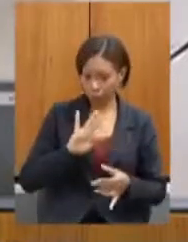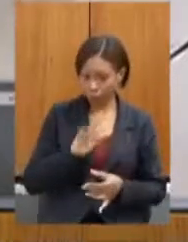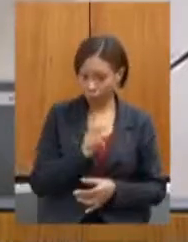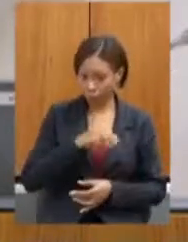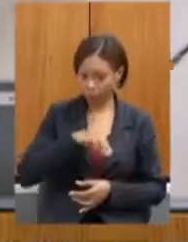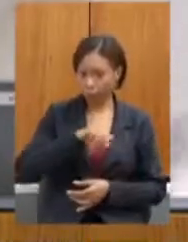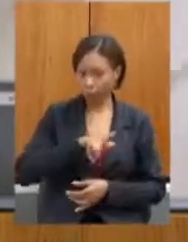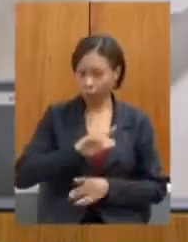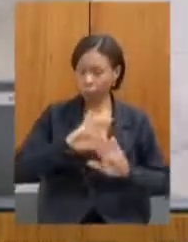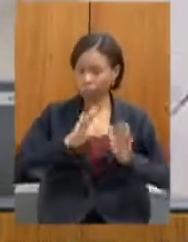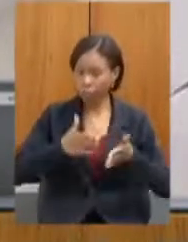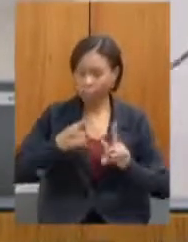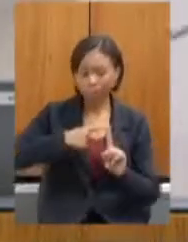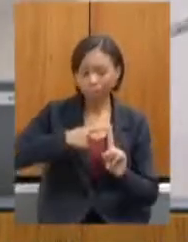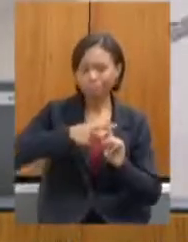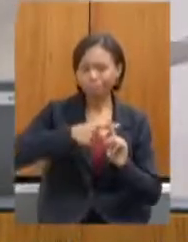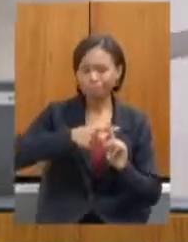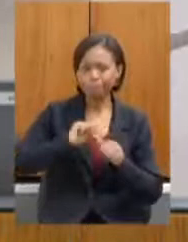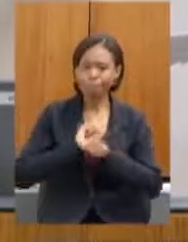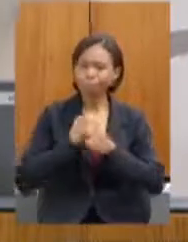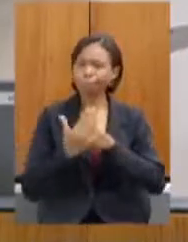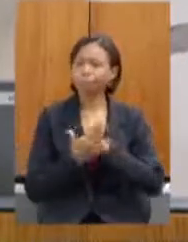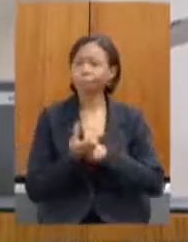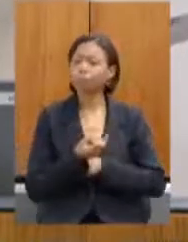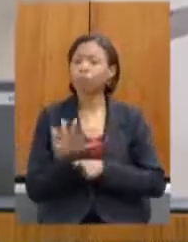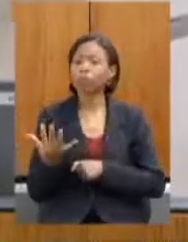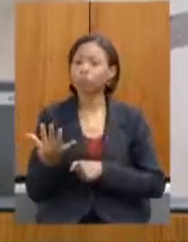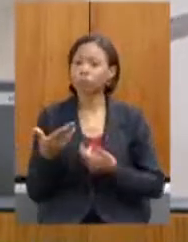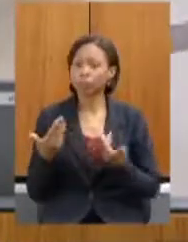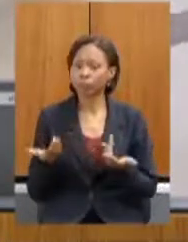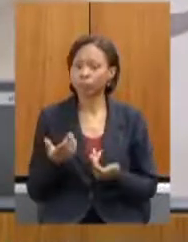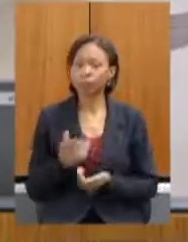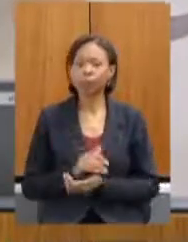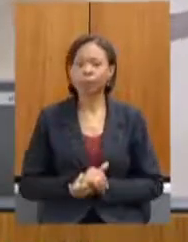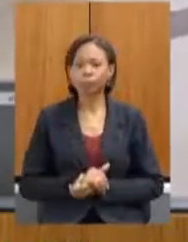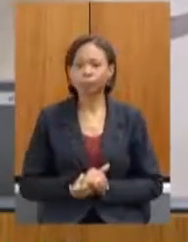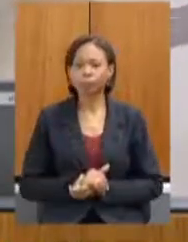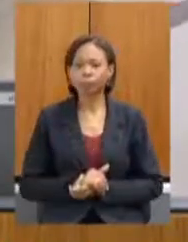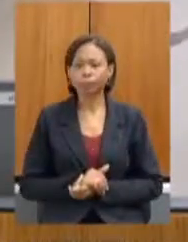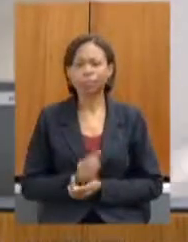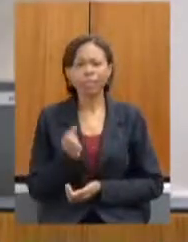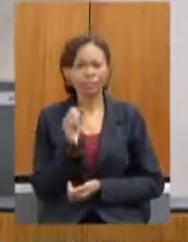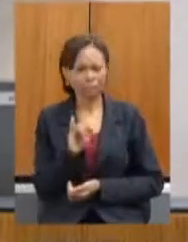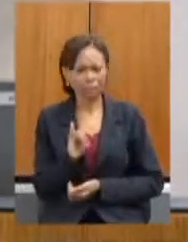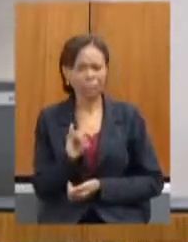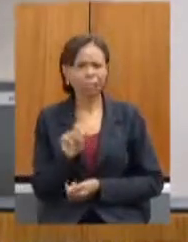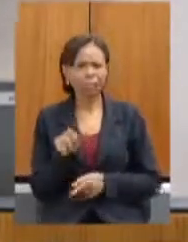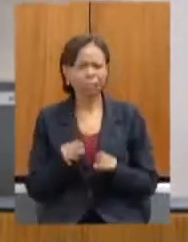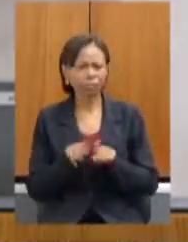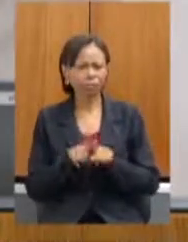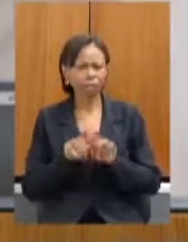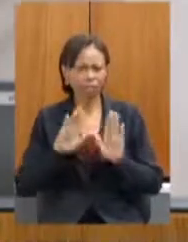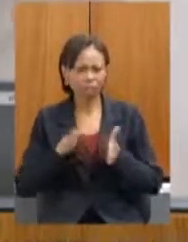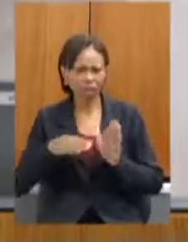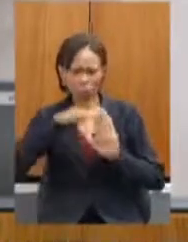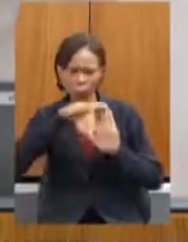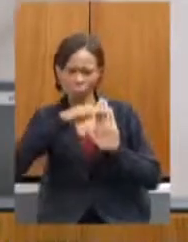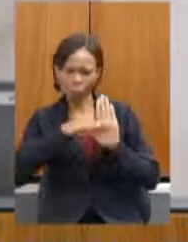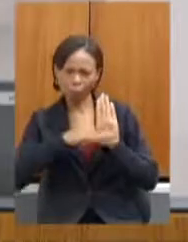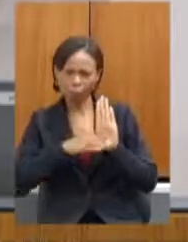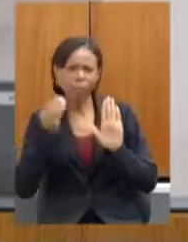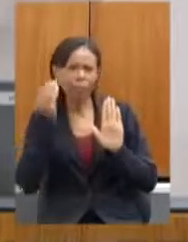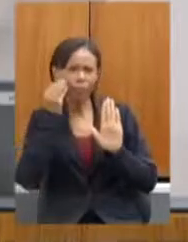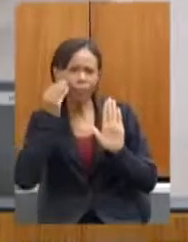já testaram positivo para convívio e 19 letra g se a cronograma habitual de testagem dos